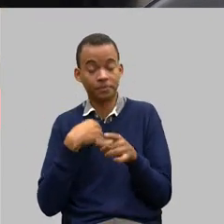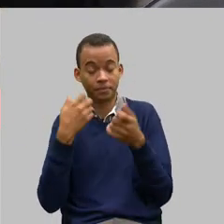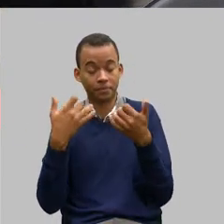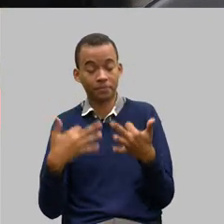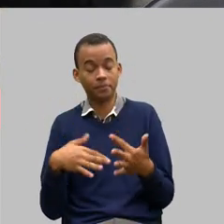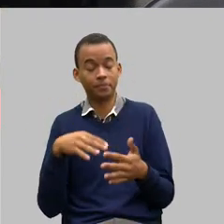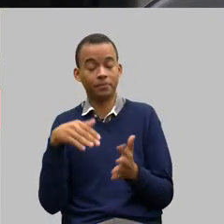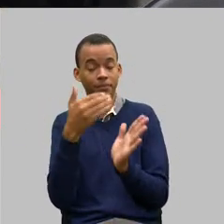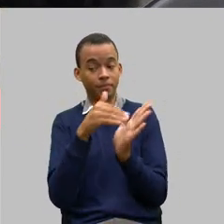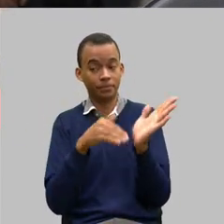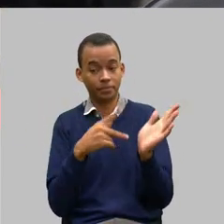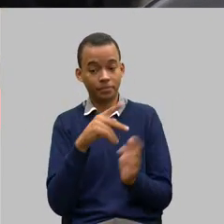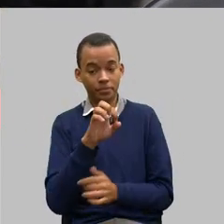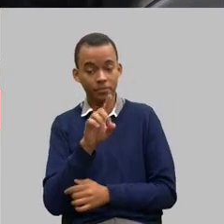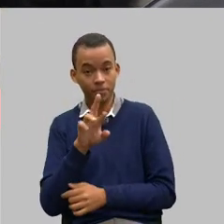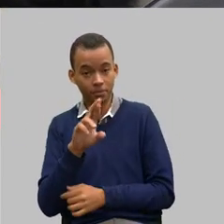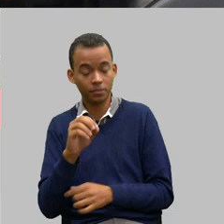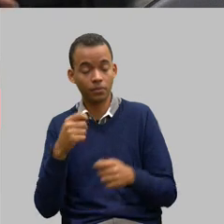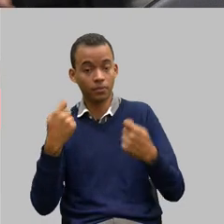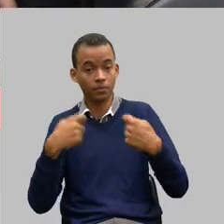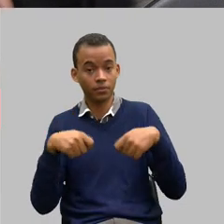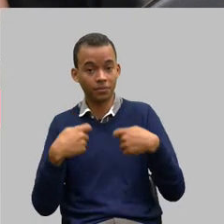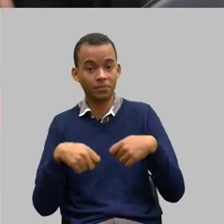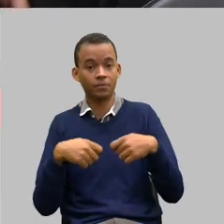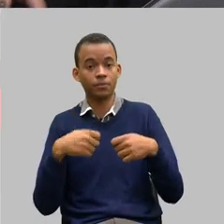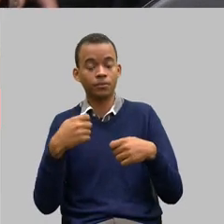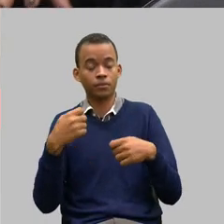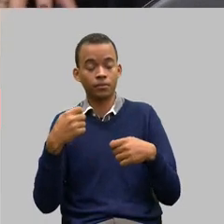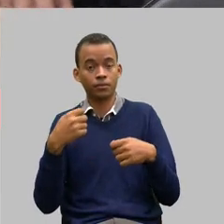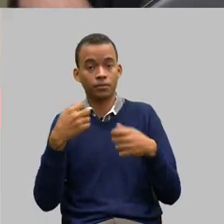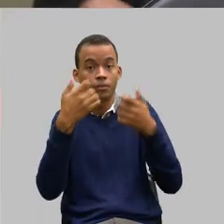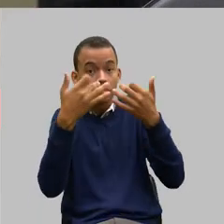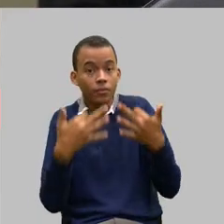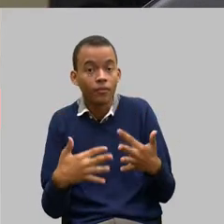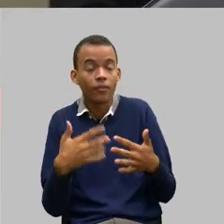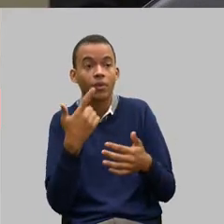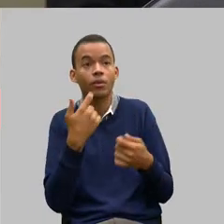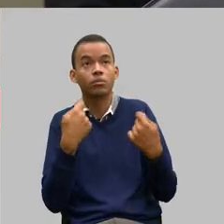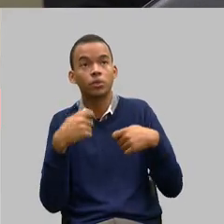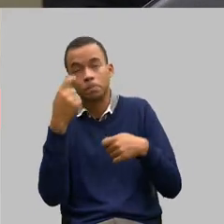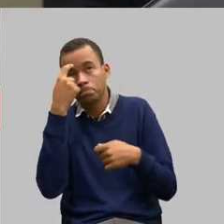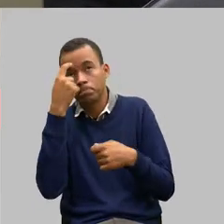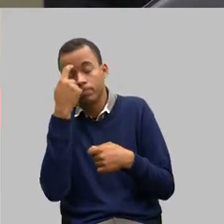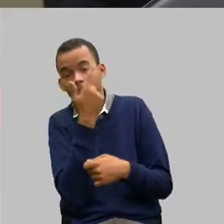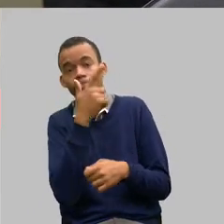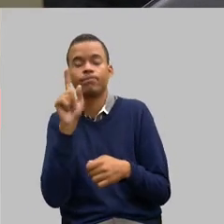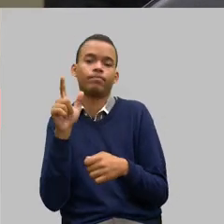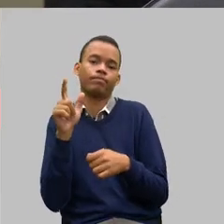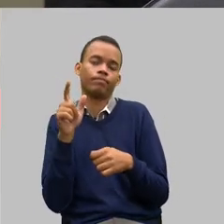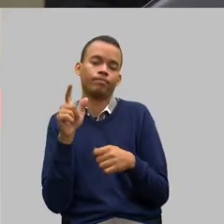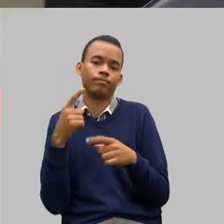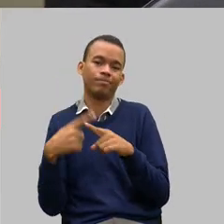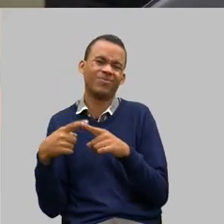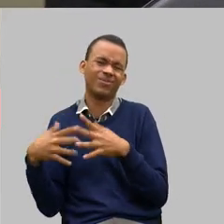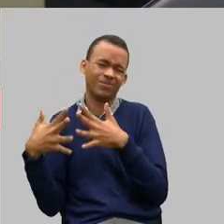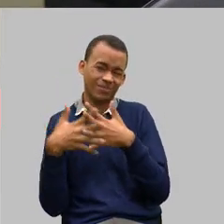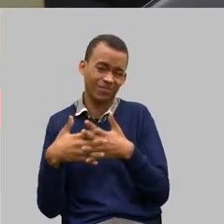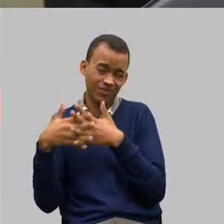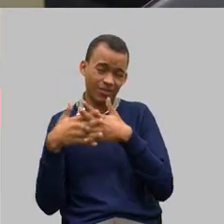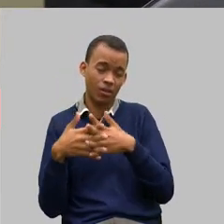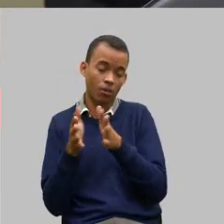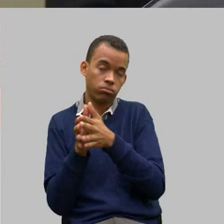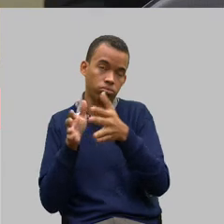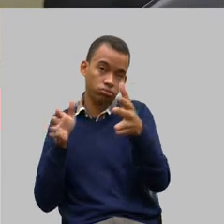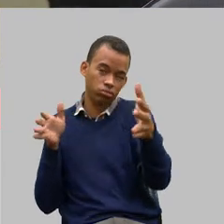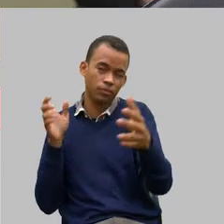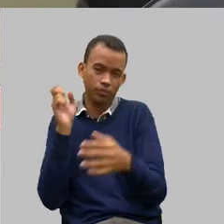eh de alternativa às carretas em Minas Gerais eu sou de uma região do quadrilátero ferrífero que sofre sofre muito com